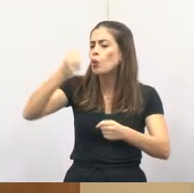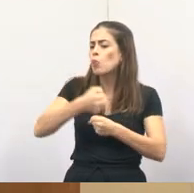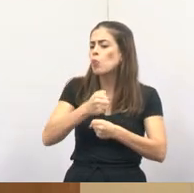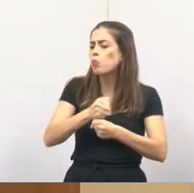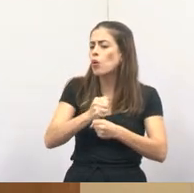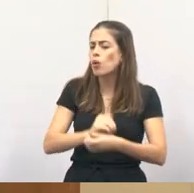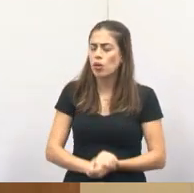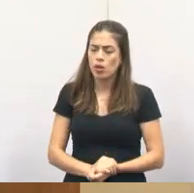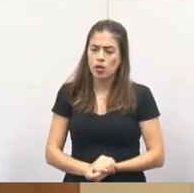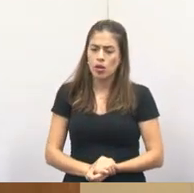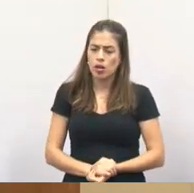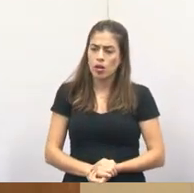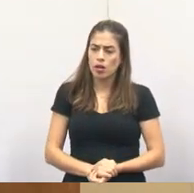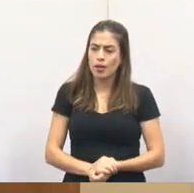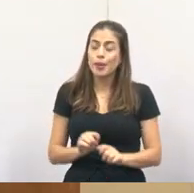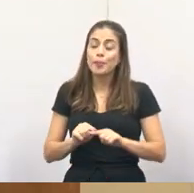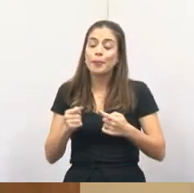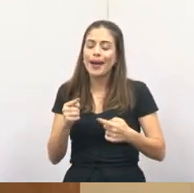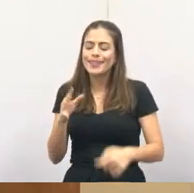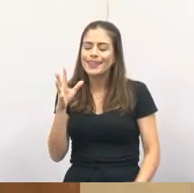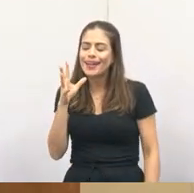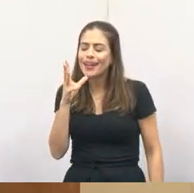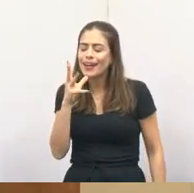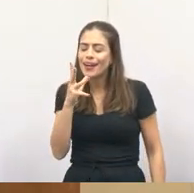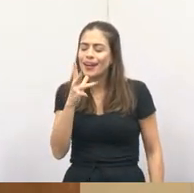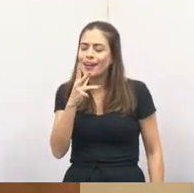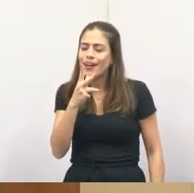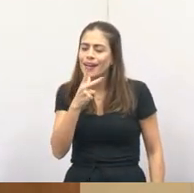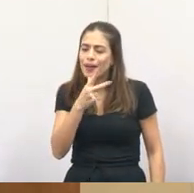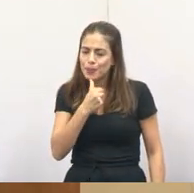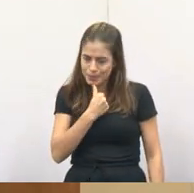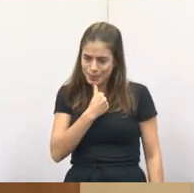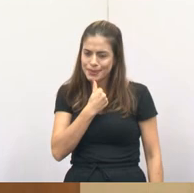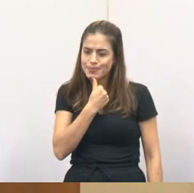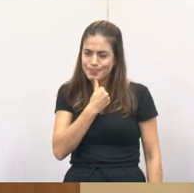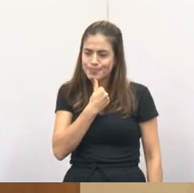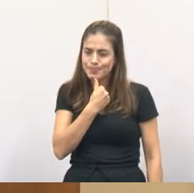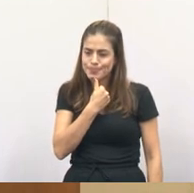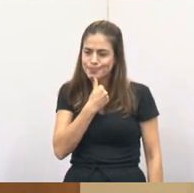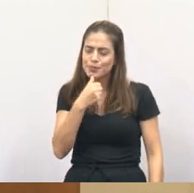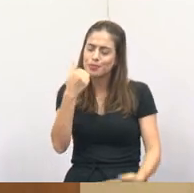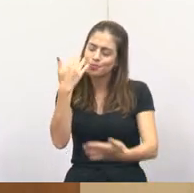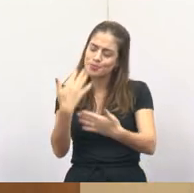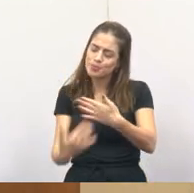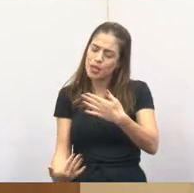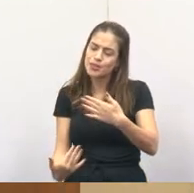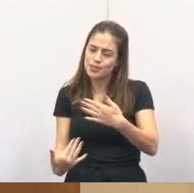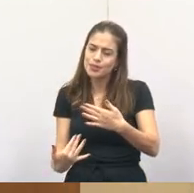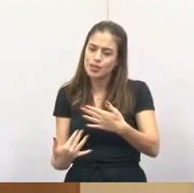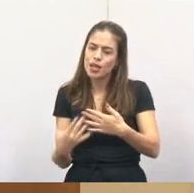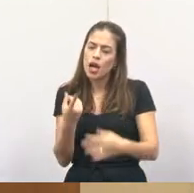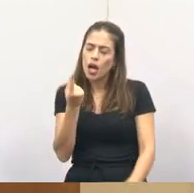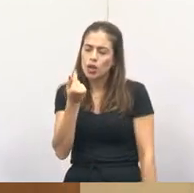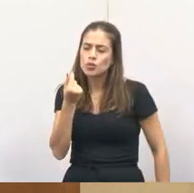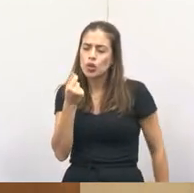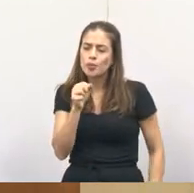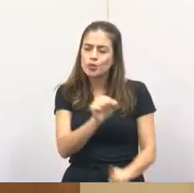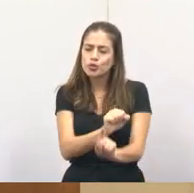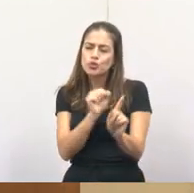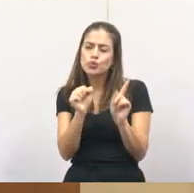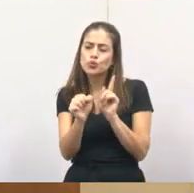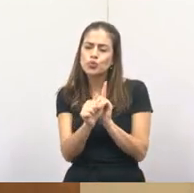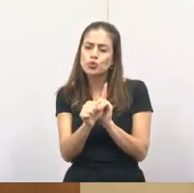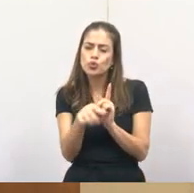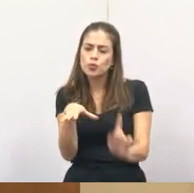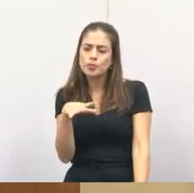da construção civil mas é a demora é a lentidão que traz prejuízo econômico e social para o nosso